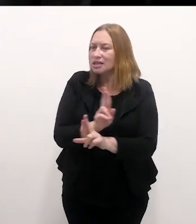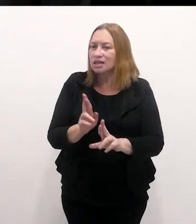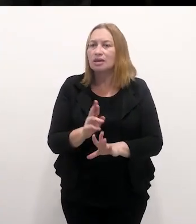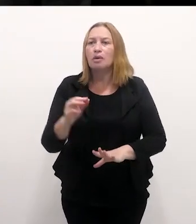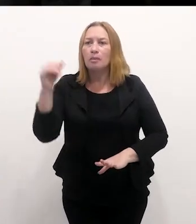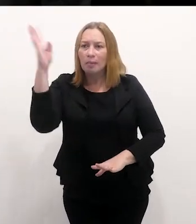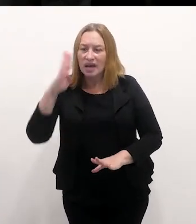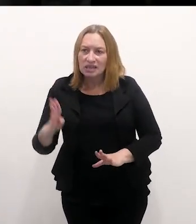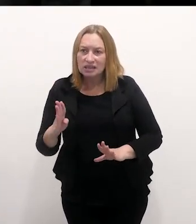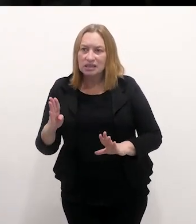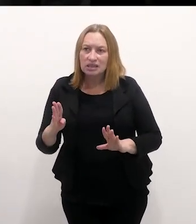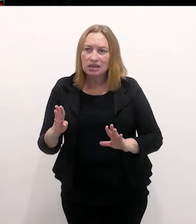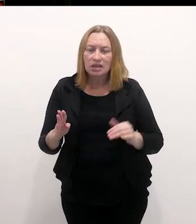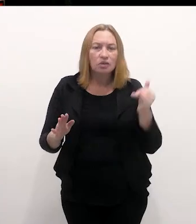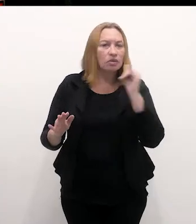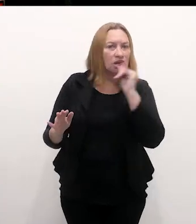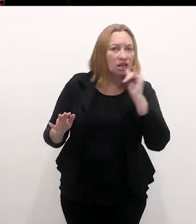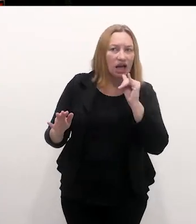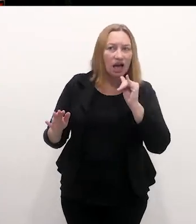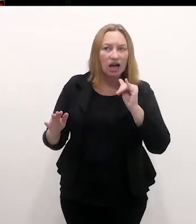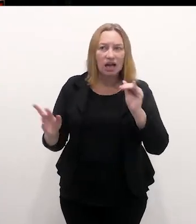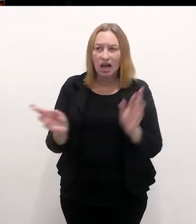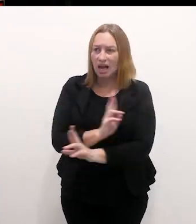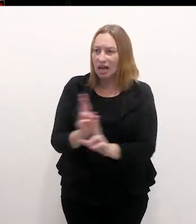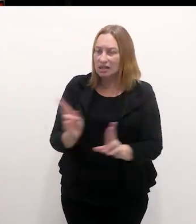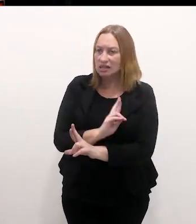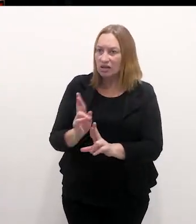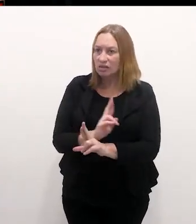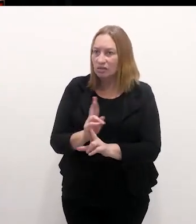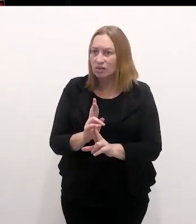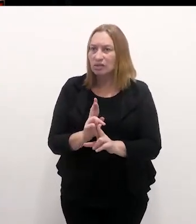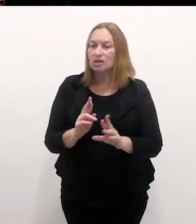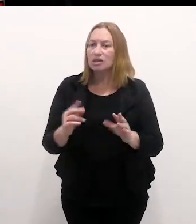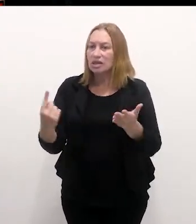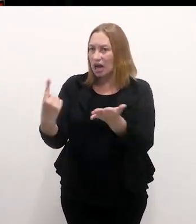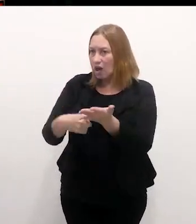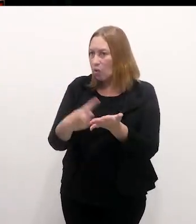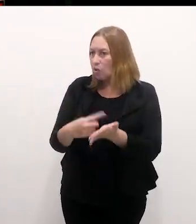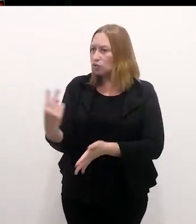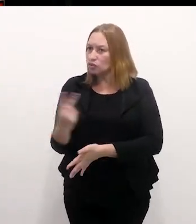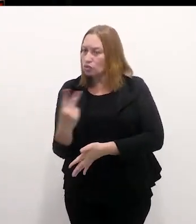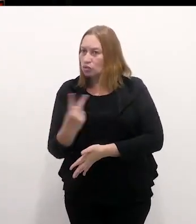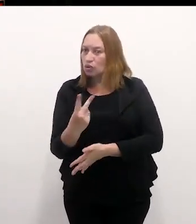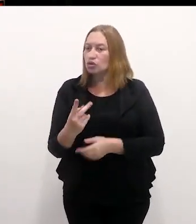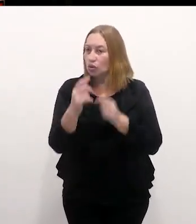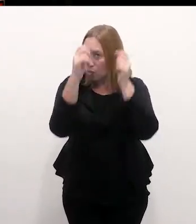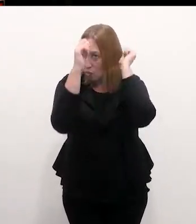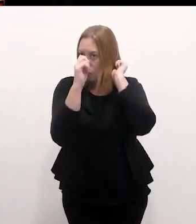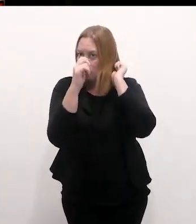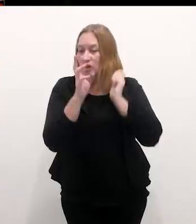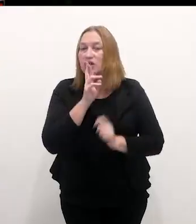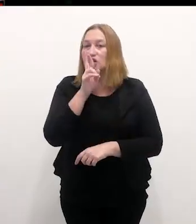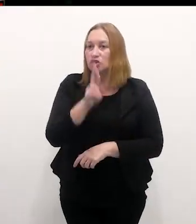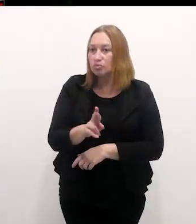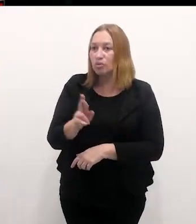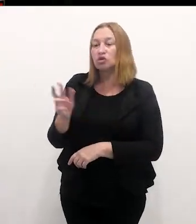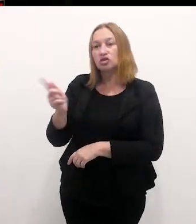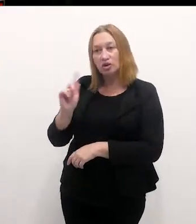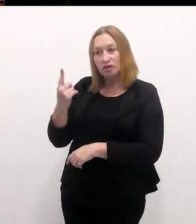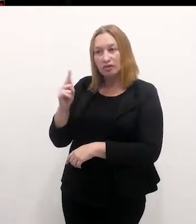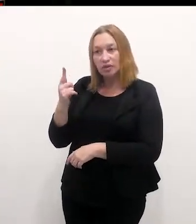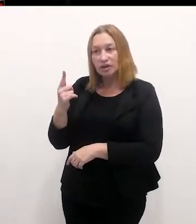economia, pegando a relação Brasil e Itália em termos de desenvolvimento e acordos bilaterais. Naturalmente, o cônsul